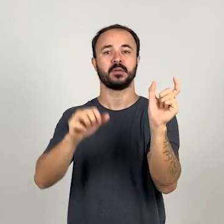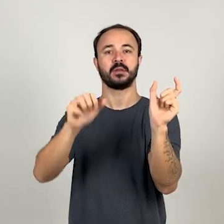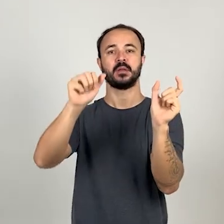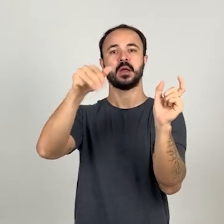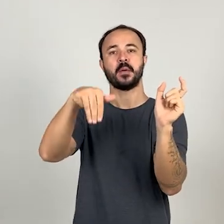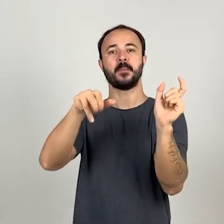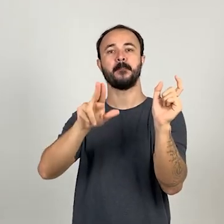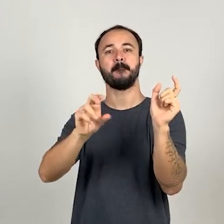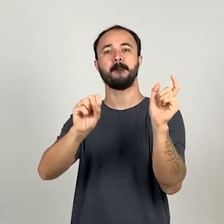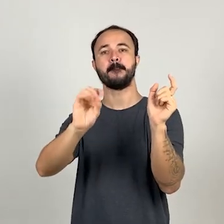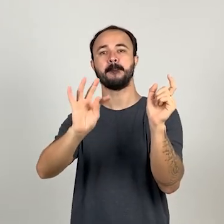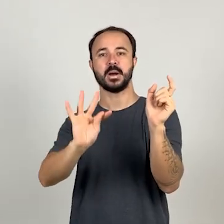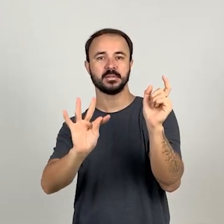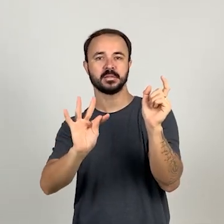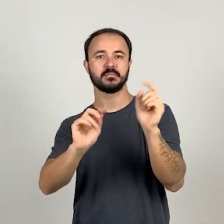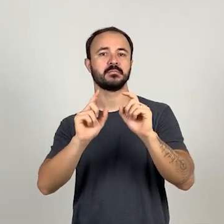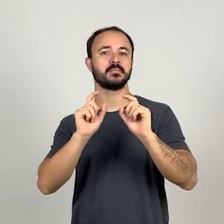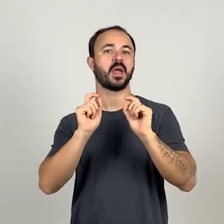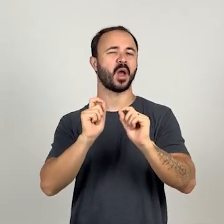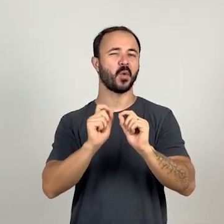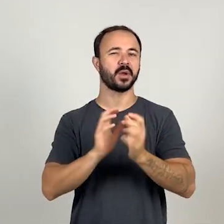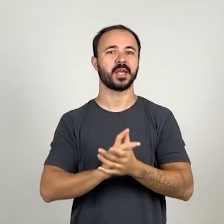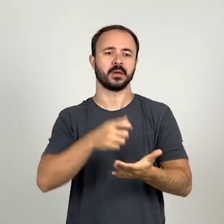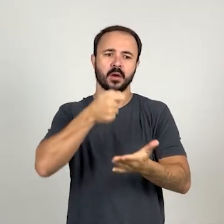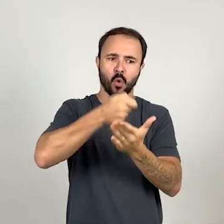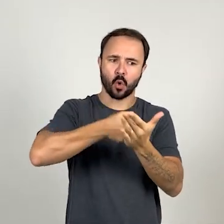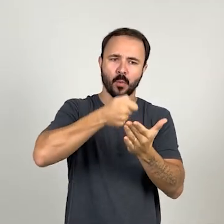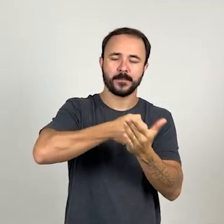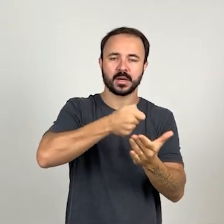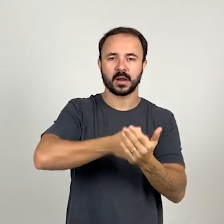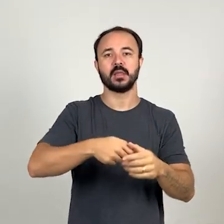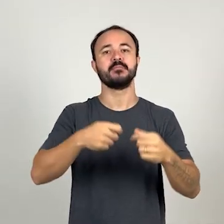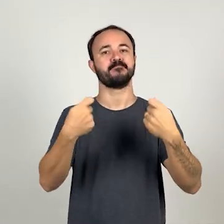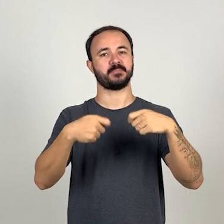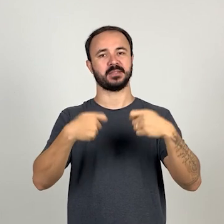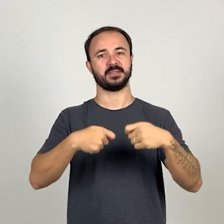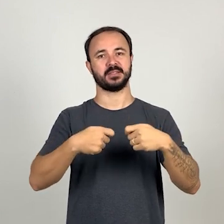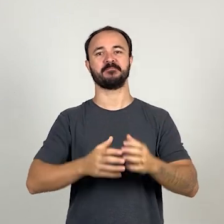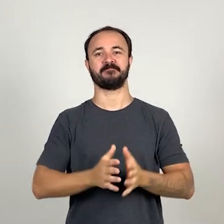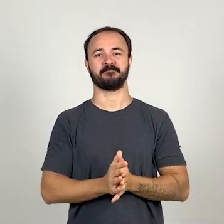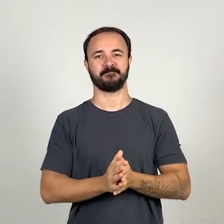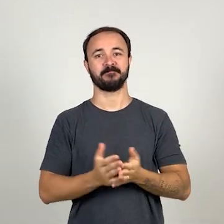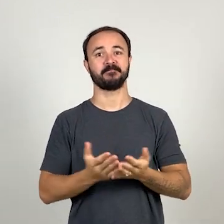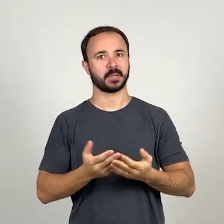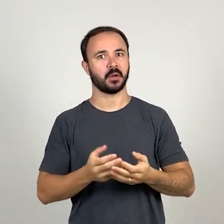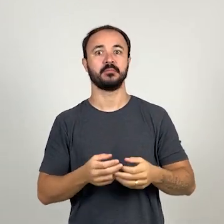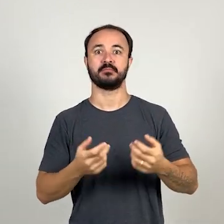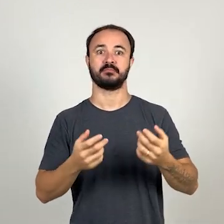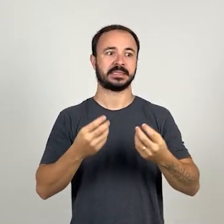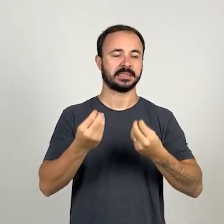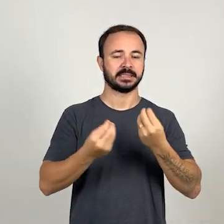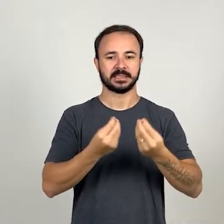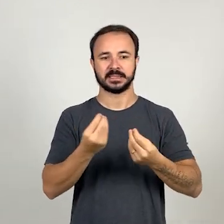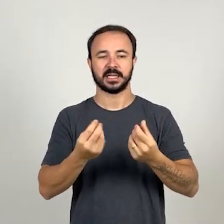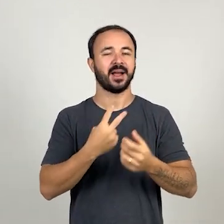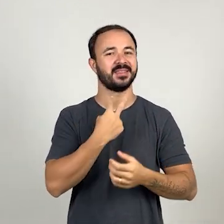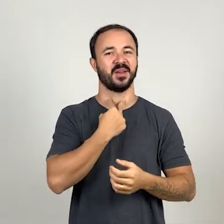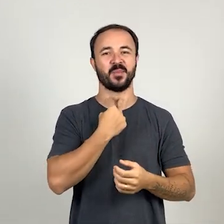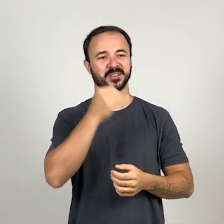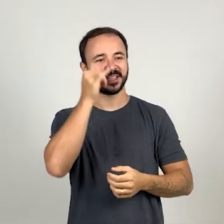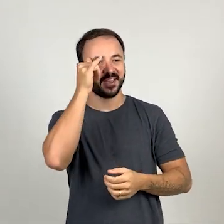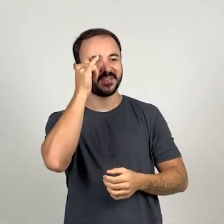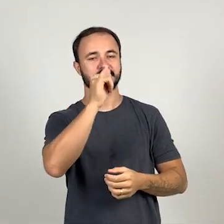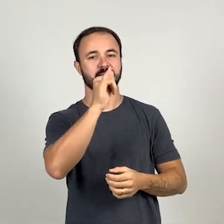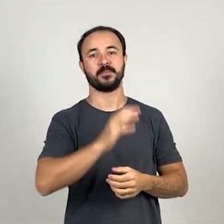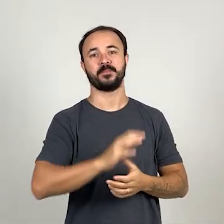pais, pela escola, por autoridades, por obrigações que você tem que fazer, que não tem como você deixar de fazer, como